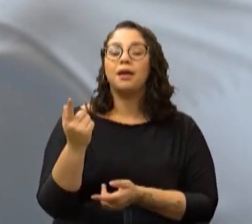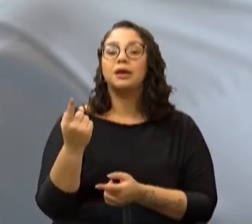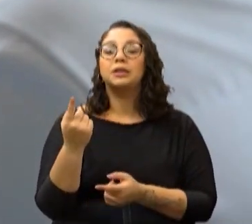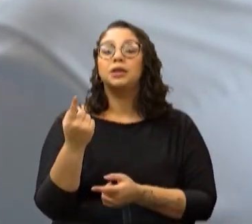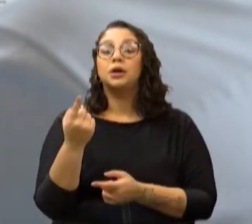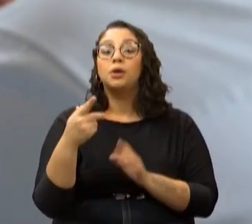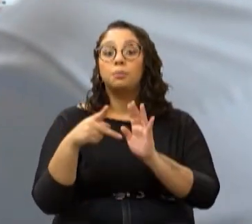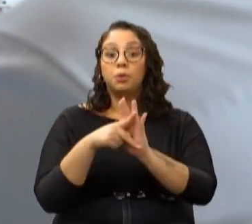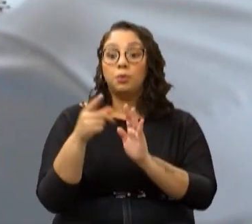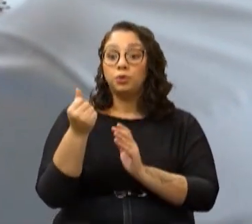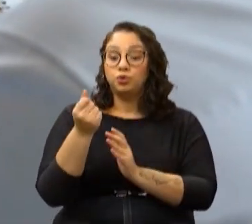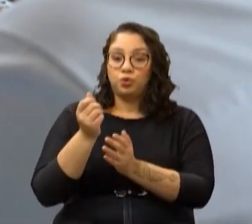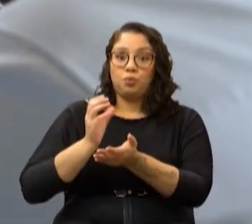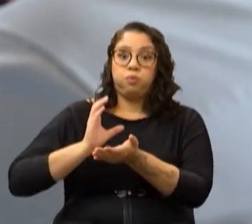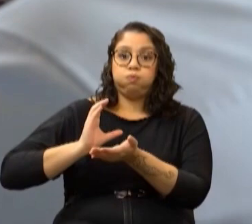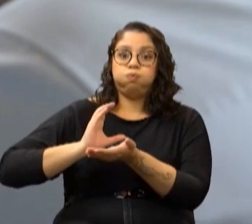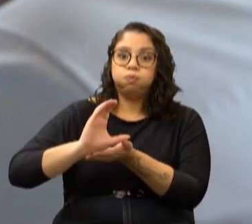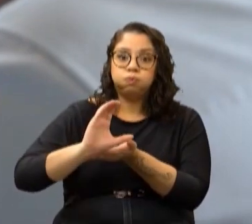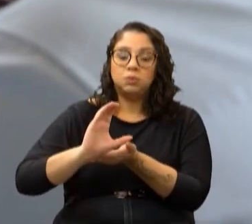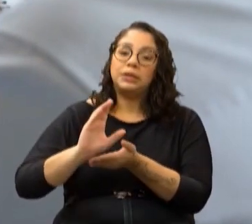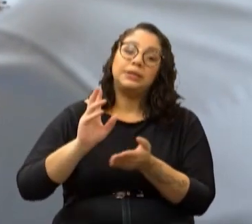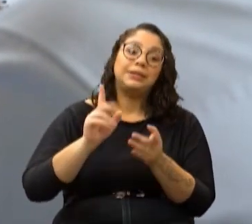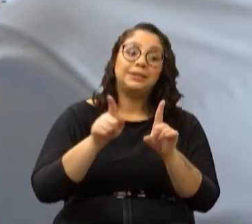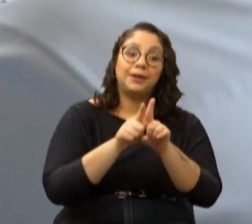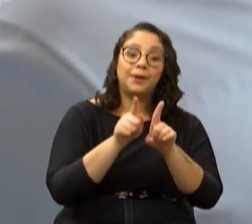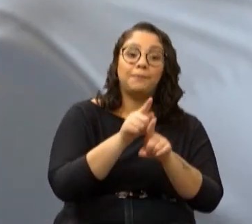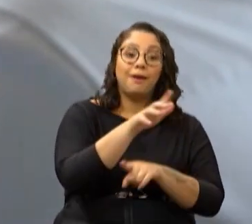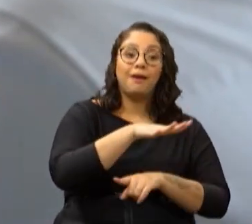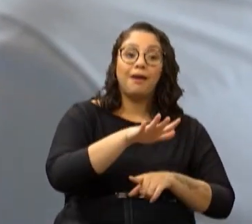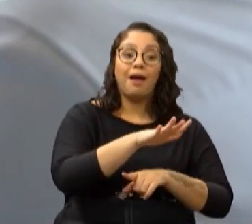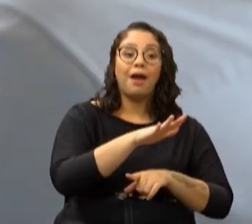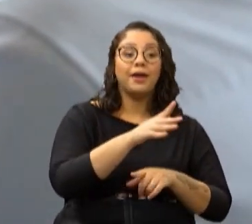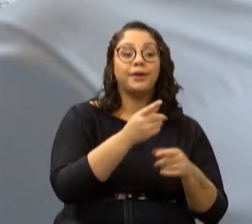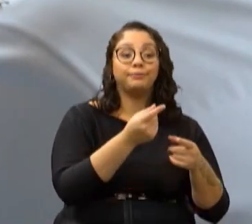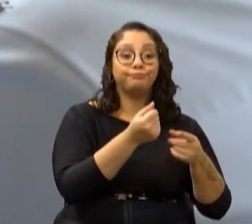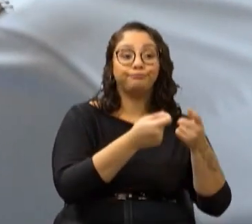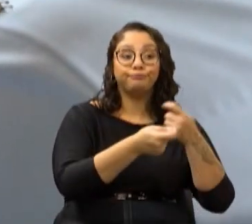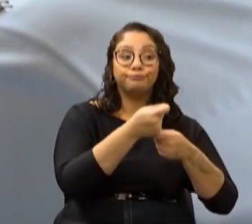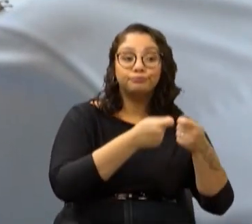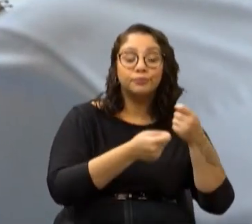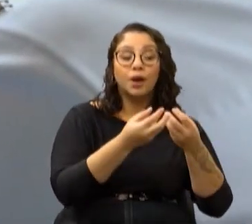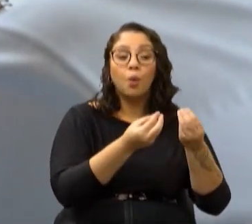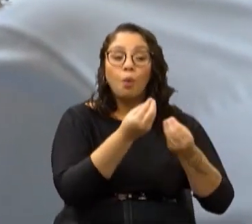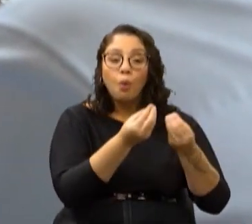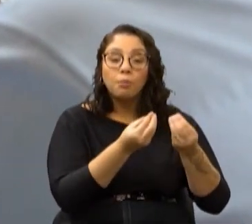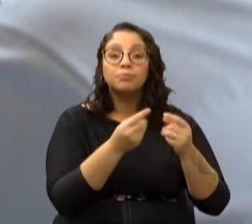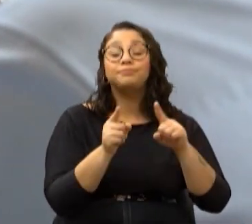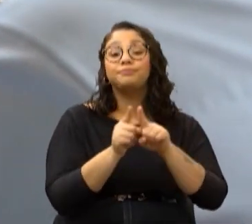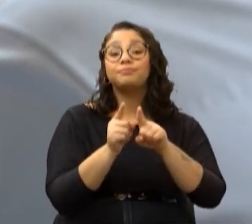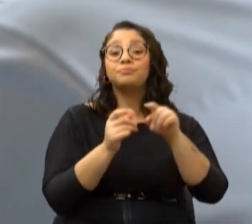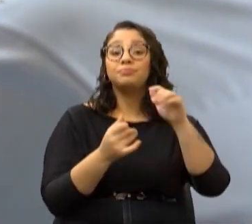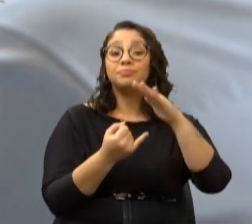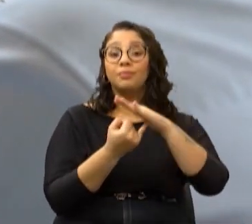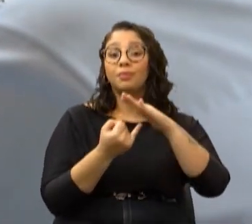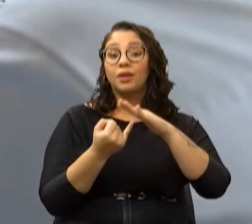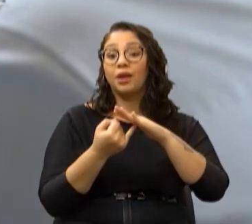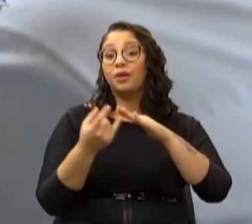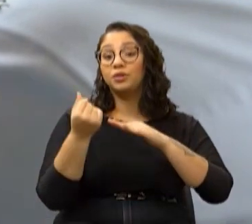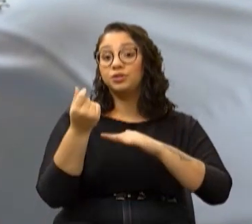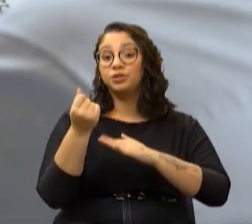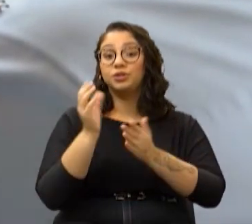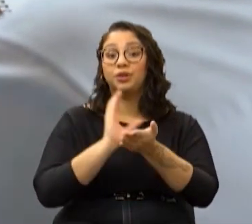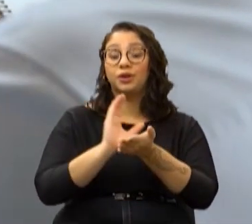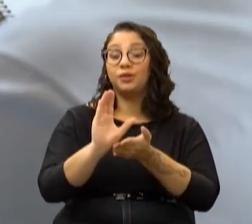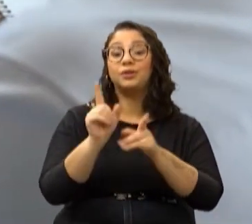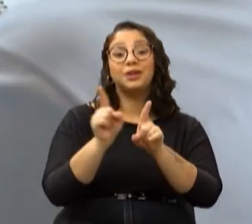agressividade do seu investimento perante ao que está acontecendo no mercado, assim como também pode ser que uma instituição financeira onde você confia o seu dinheiro,